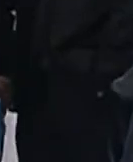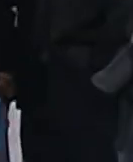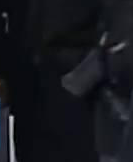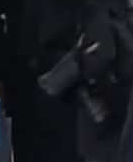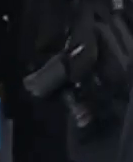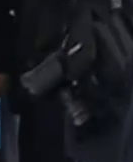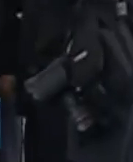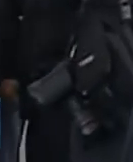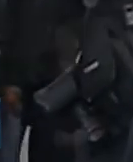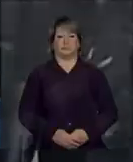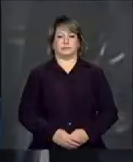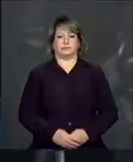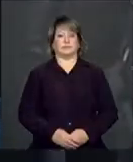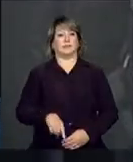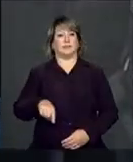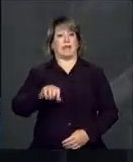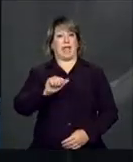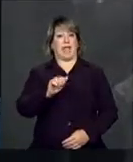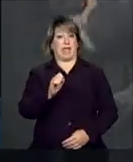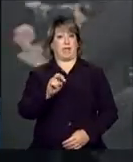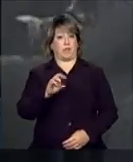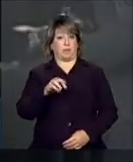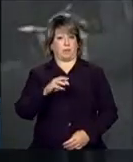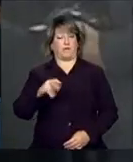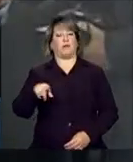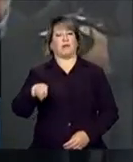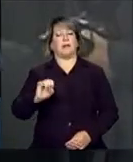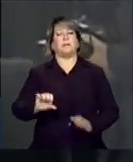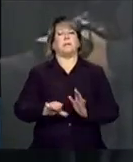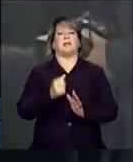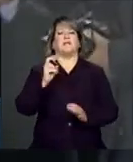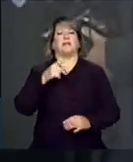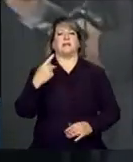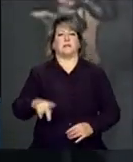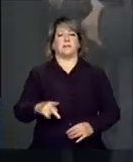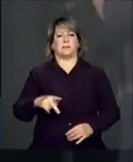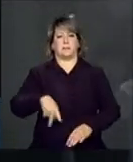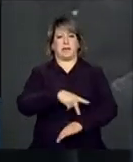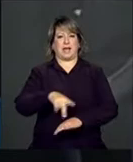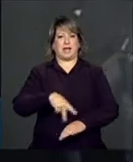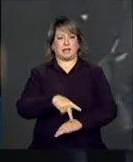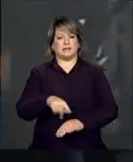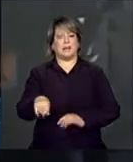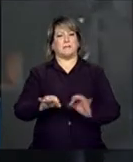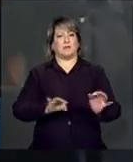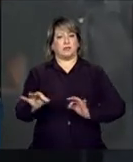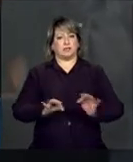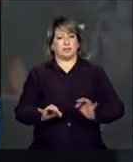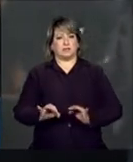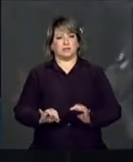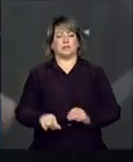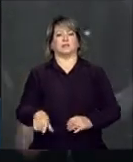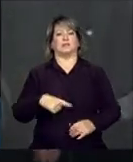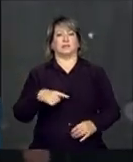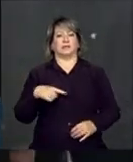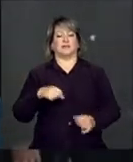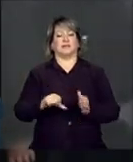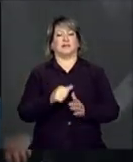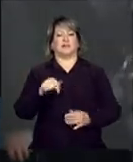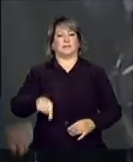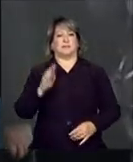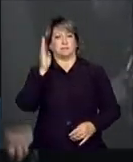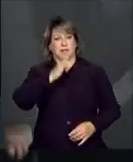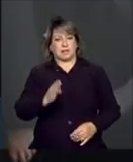O aeromóvel é um projeto pioneiro no país. Ele foi totalmente desenvolvido no Brasil e utilizou tecnologia